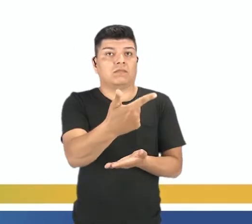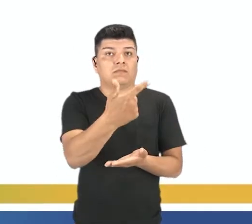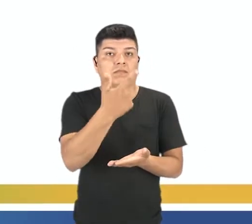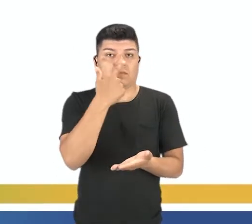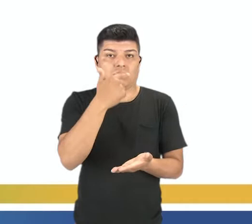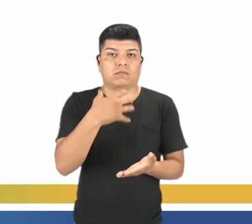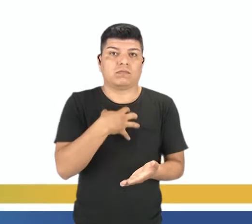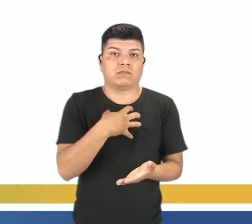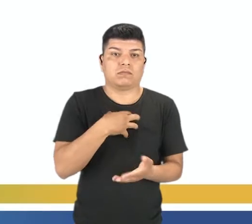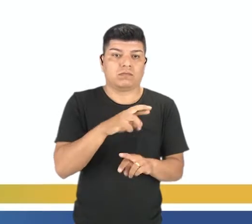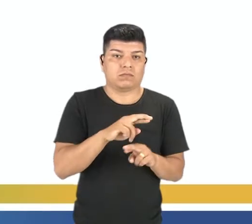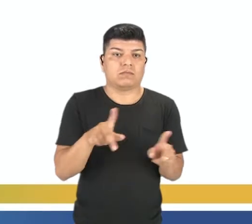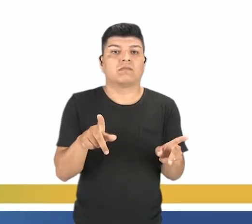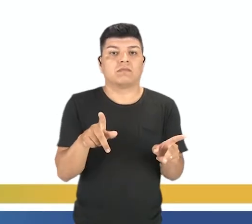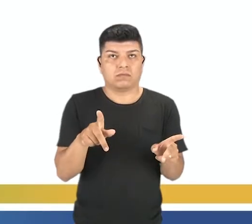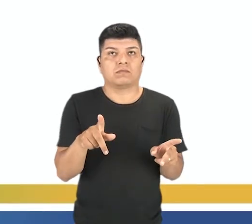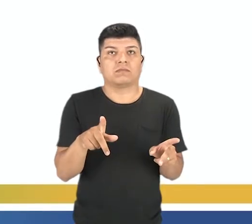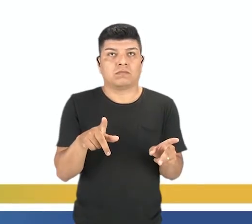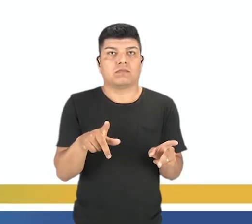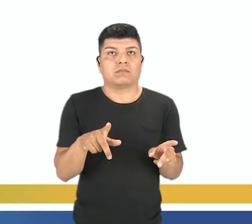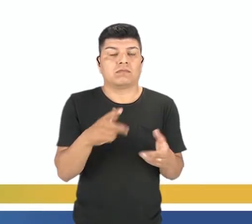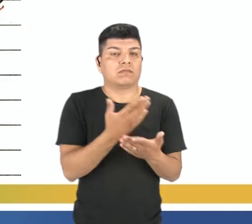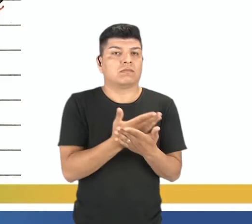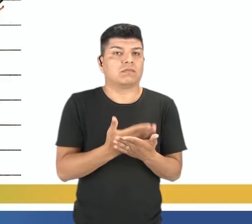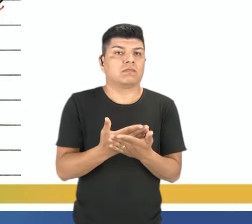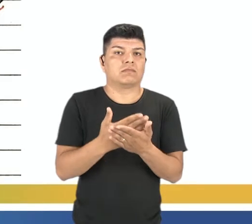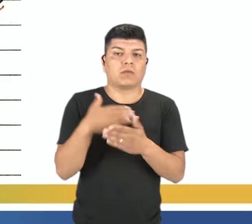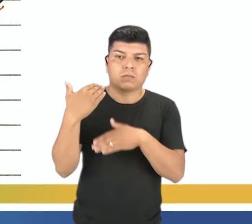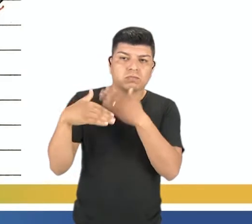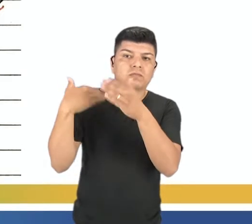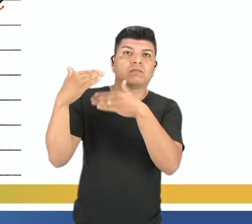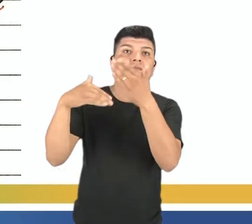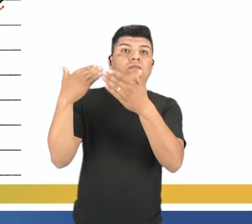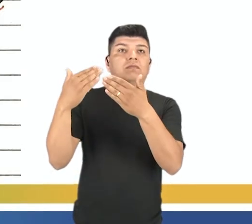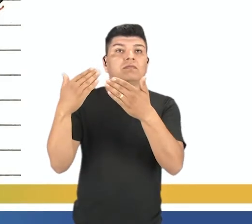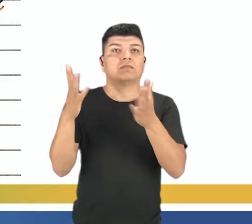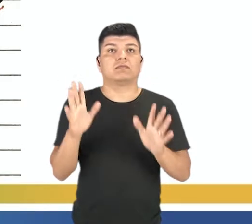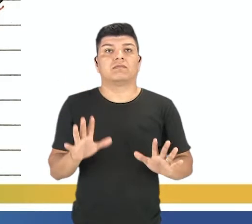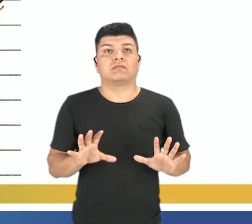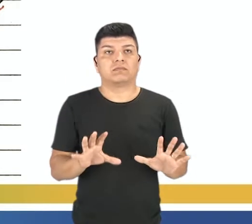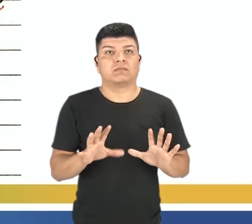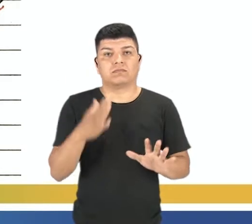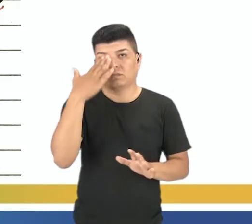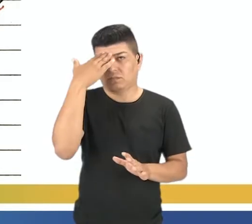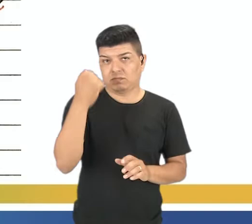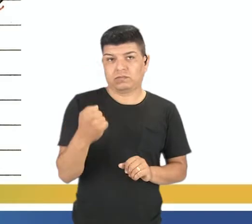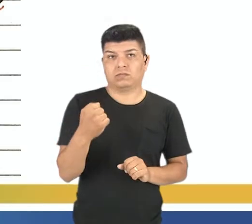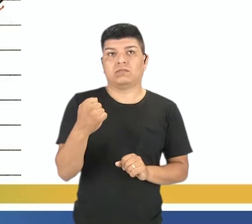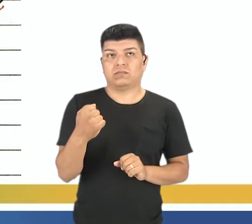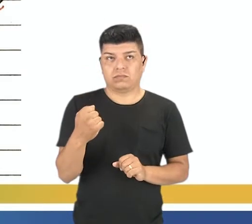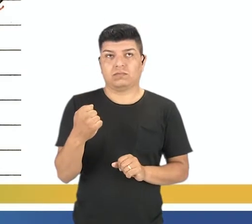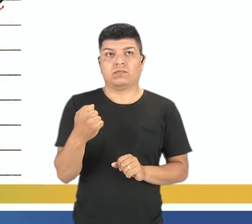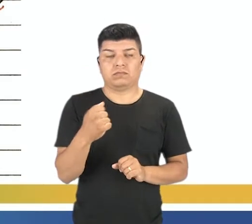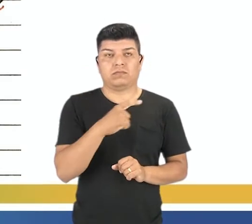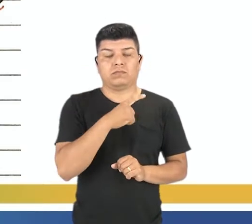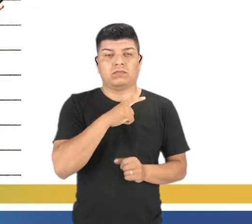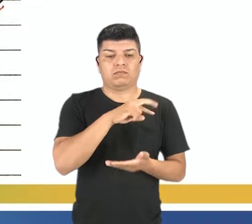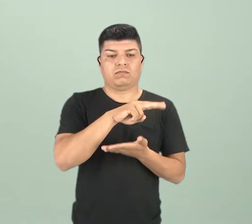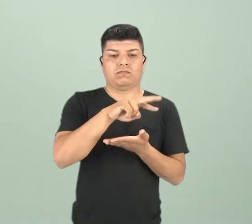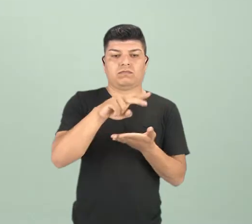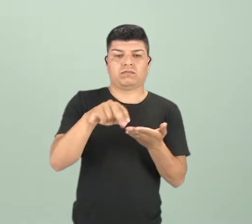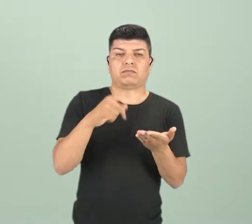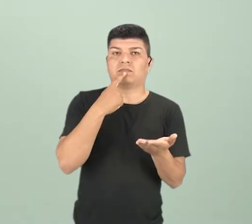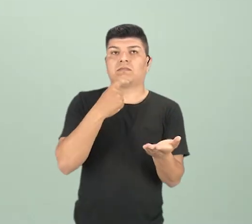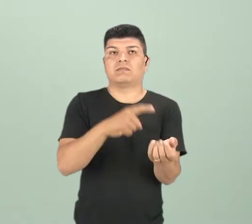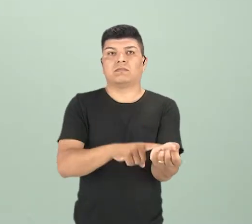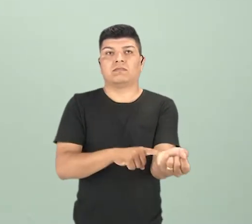de coagulação. E aí os estudos foram avançando e foram identificando que existiam diferentes